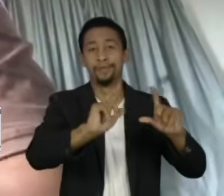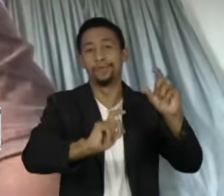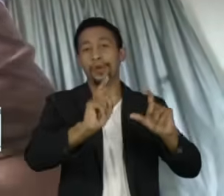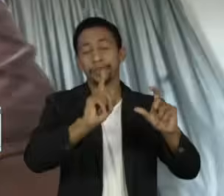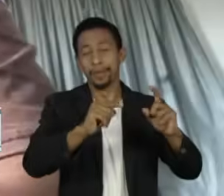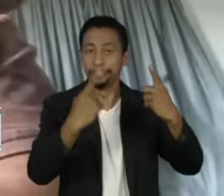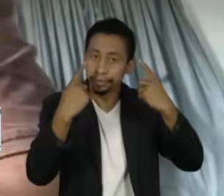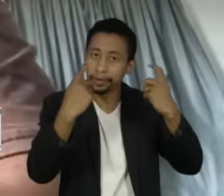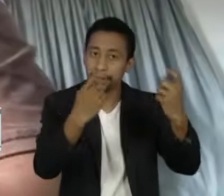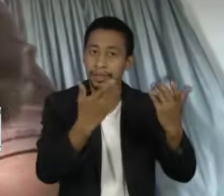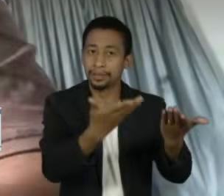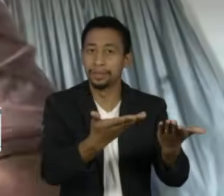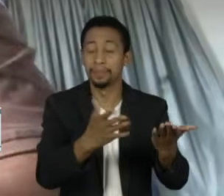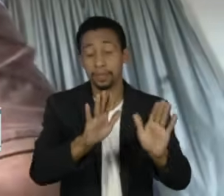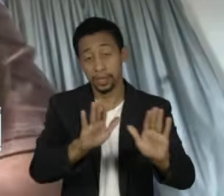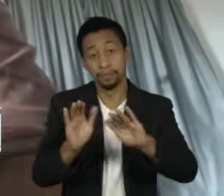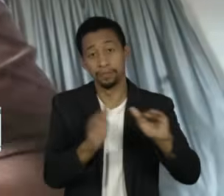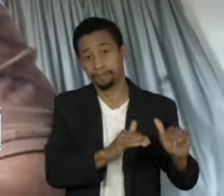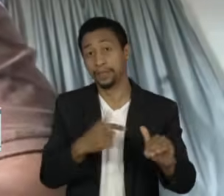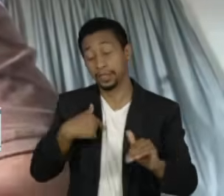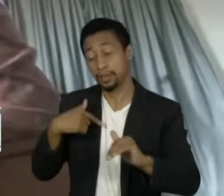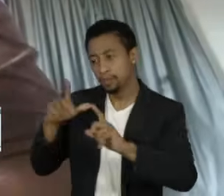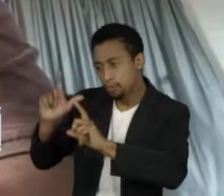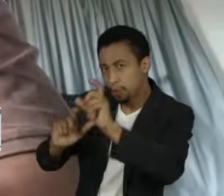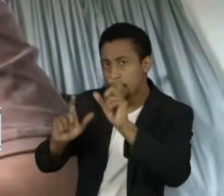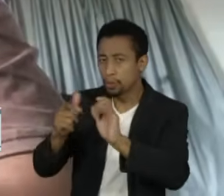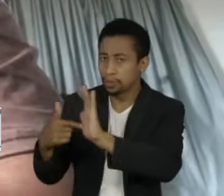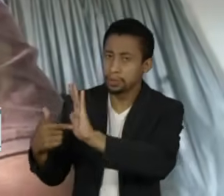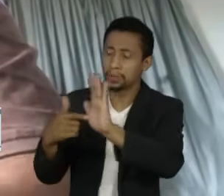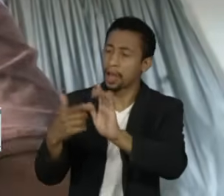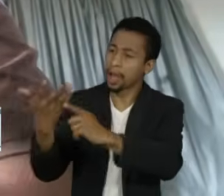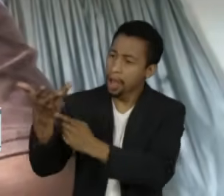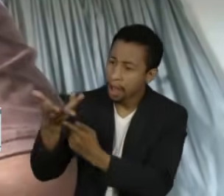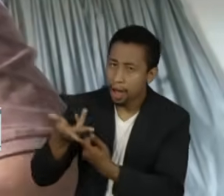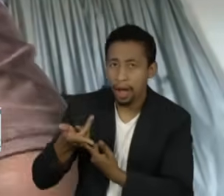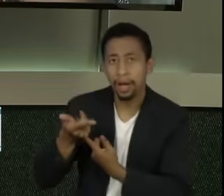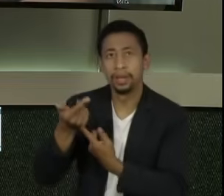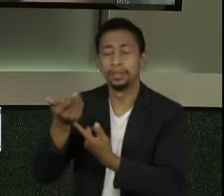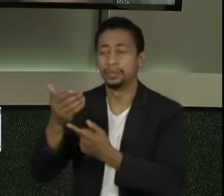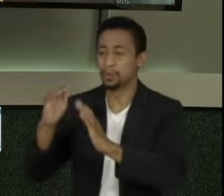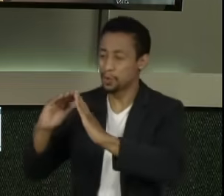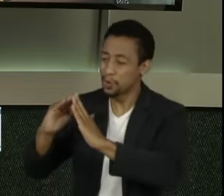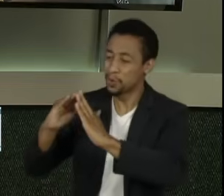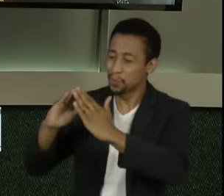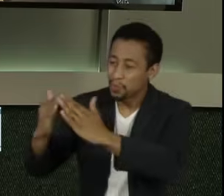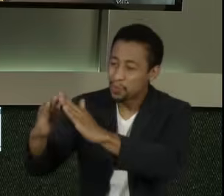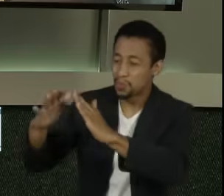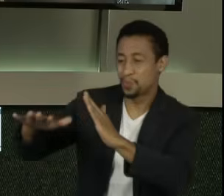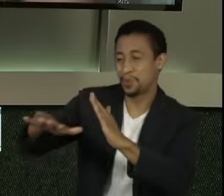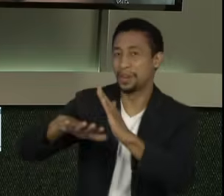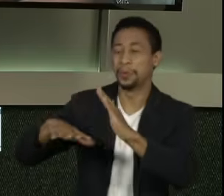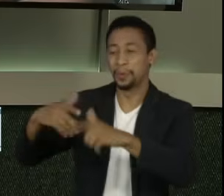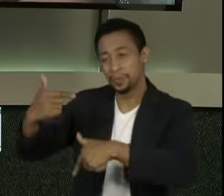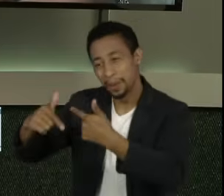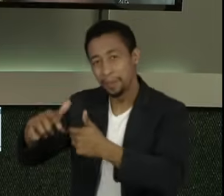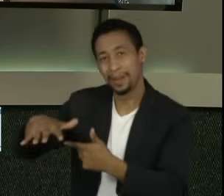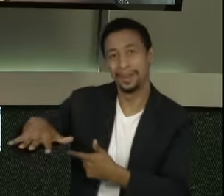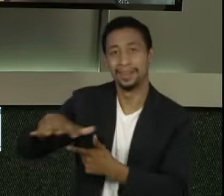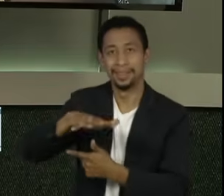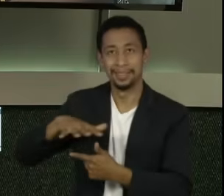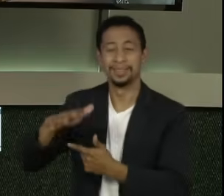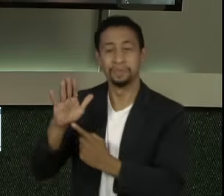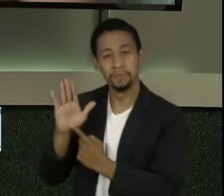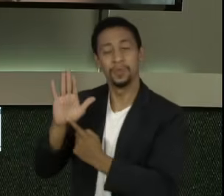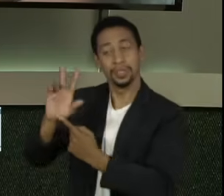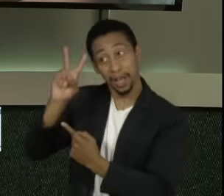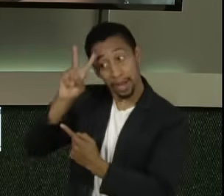notoriedade às coisas que realmente estão ali, genuína, que é a arte, a vivência dos moradores ali, as pessoas que trabalham, que têm seus afazeres, as